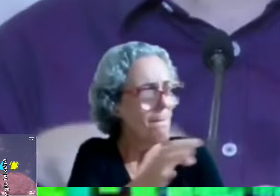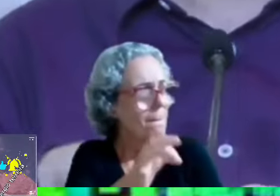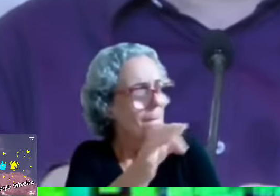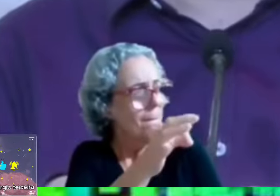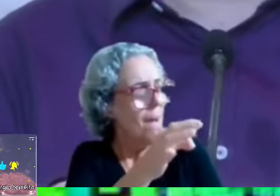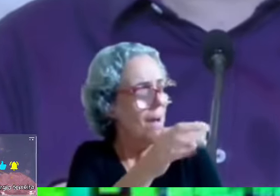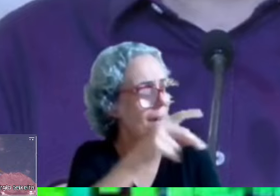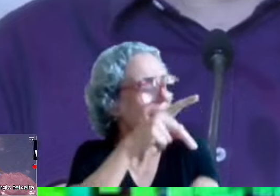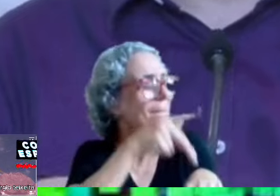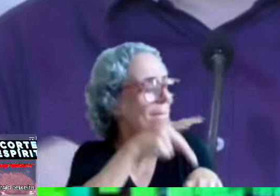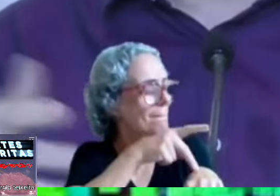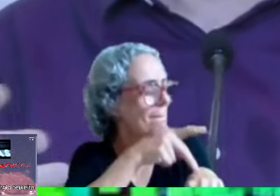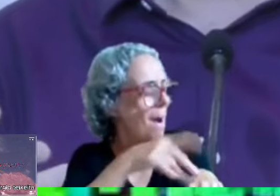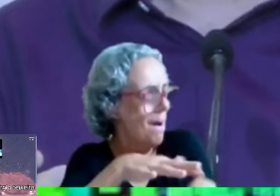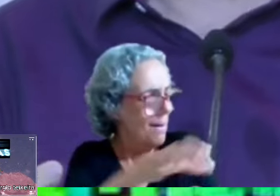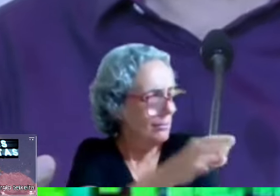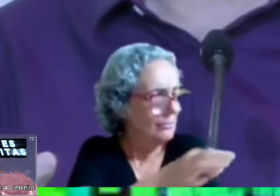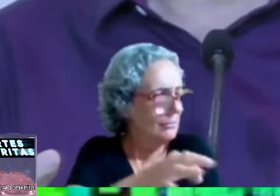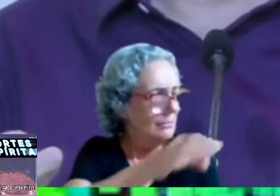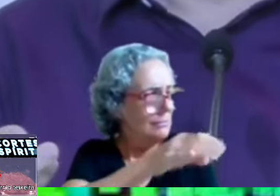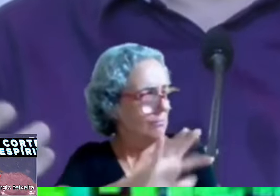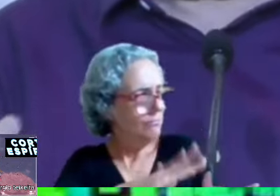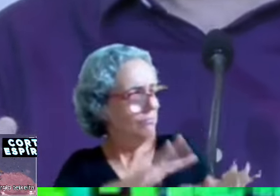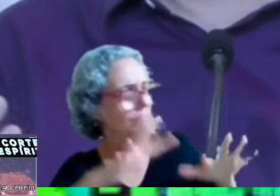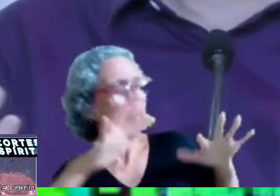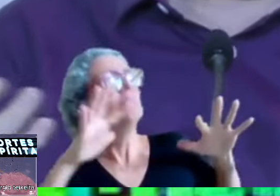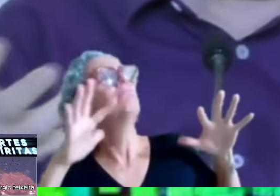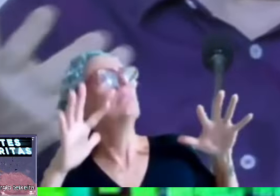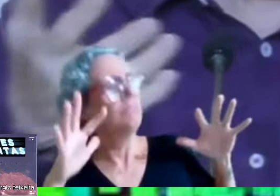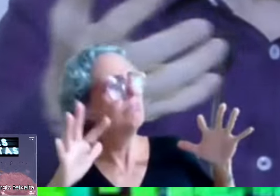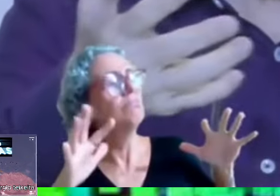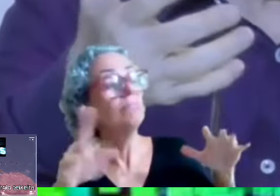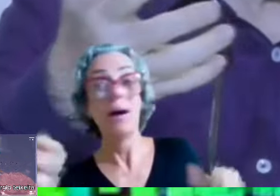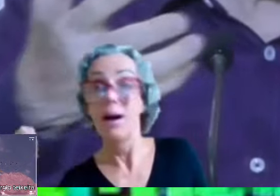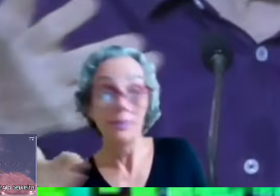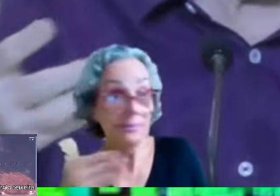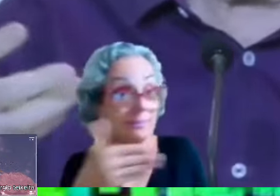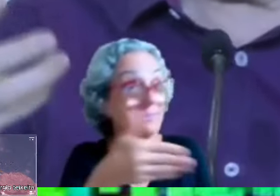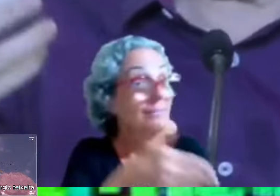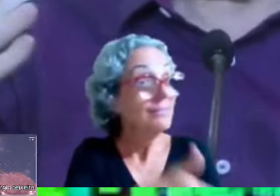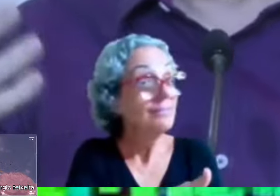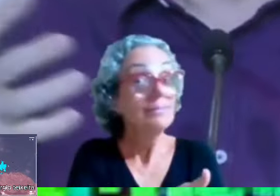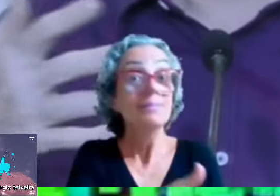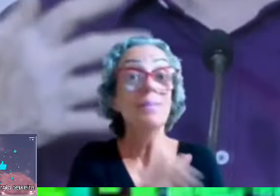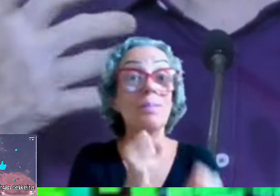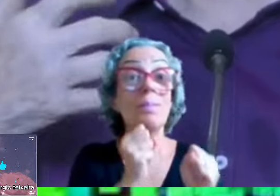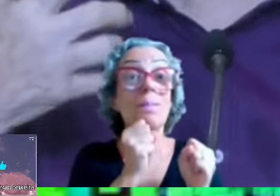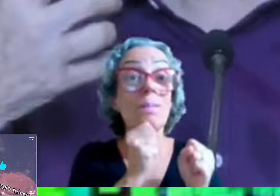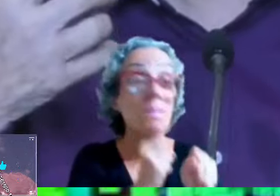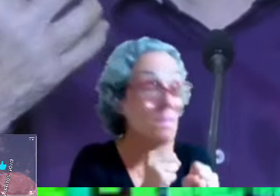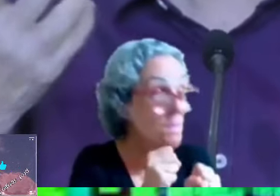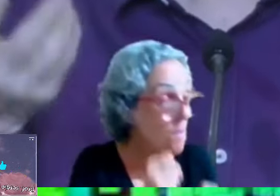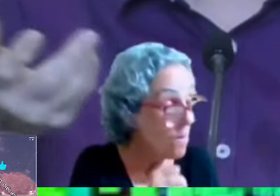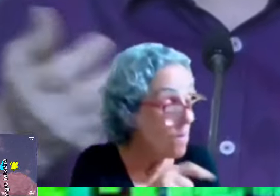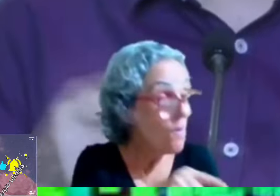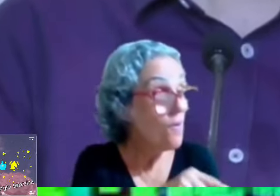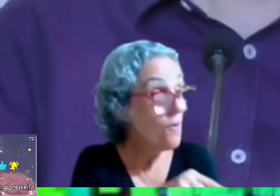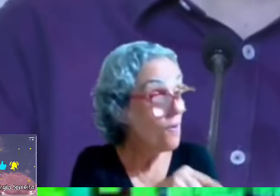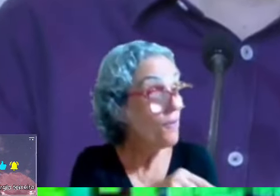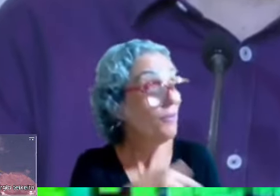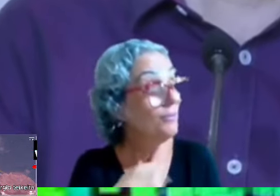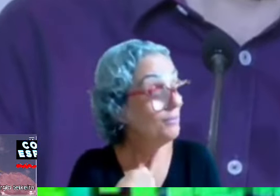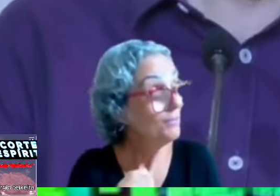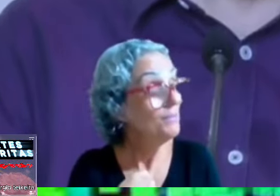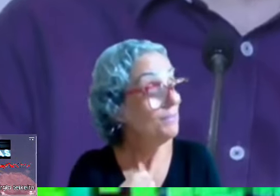ficou deslumbrada. Adentrou-se e percebeu que podia separar ali o que fosse melhor para a